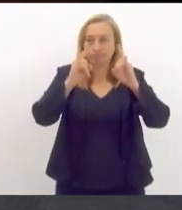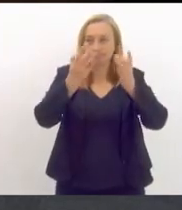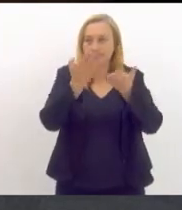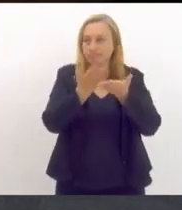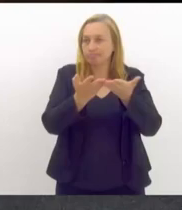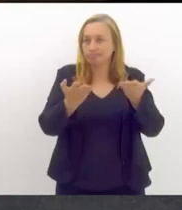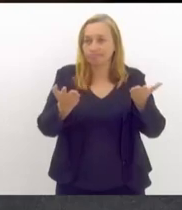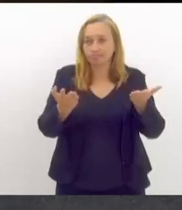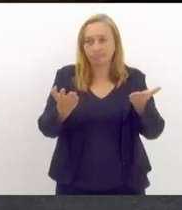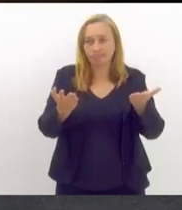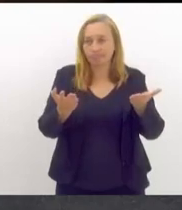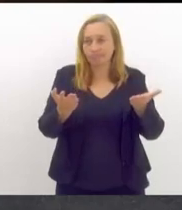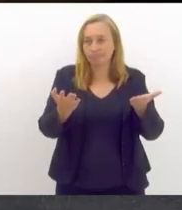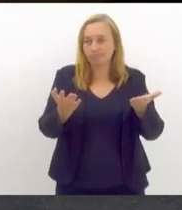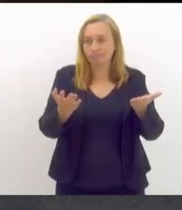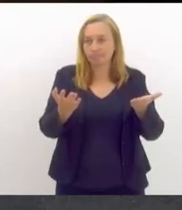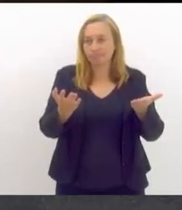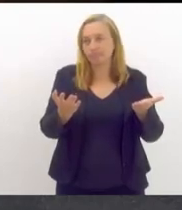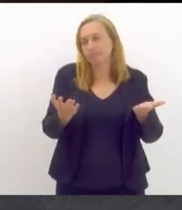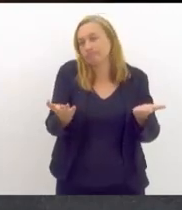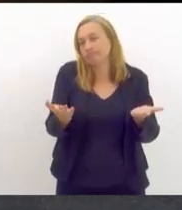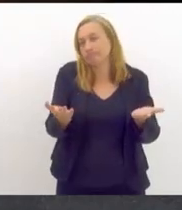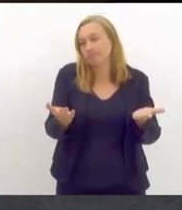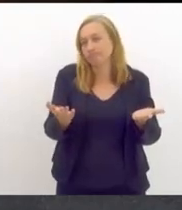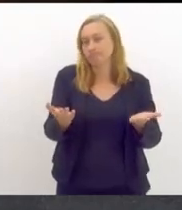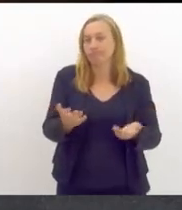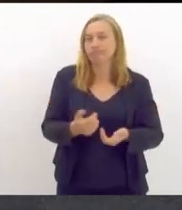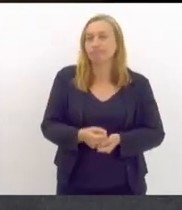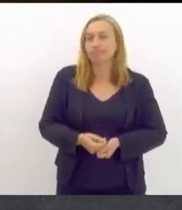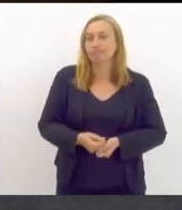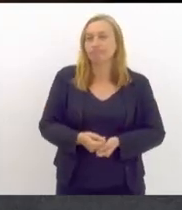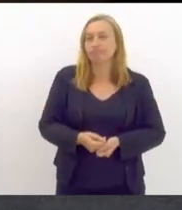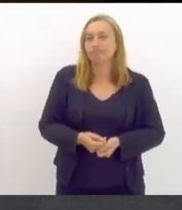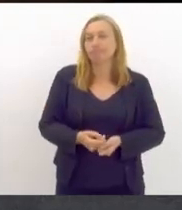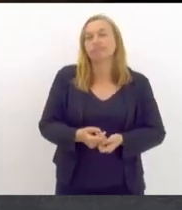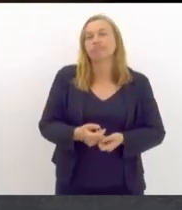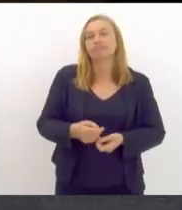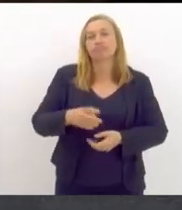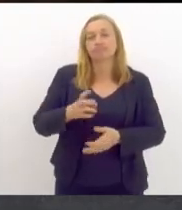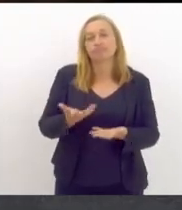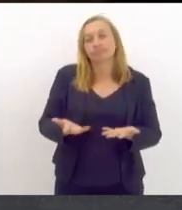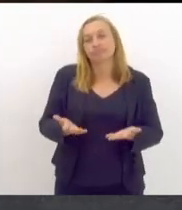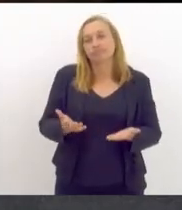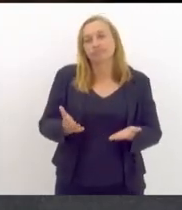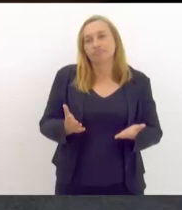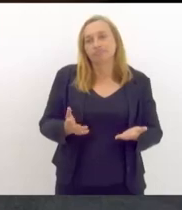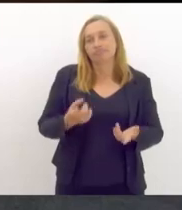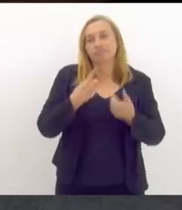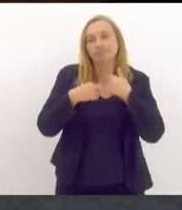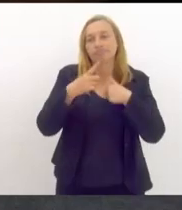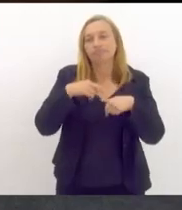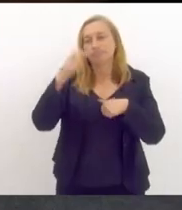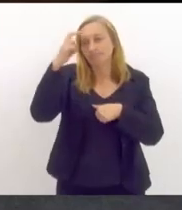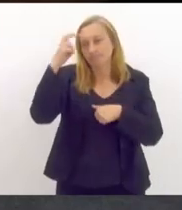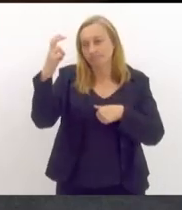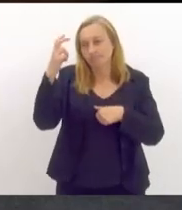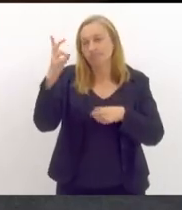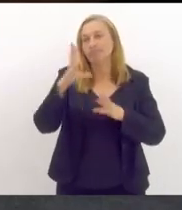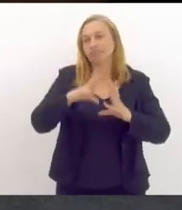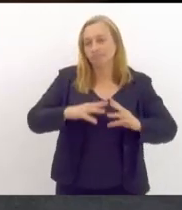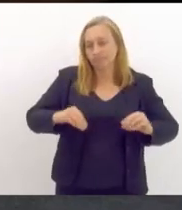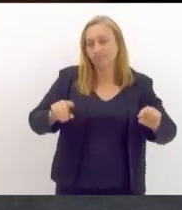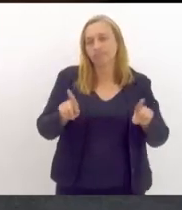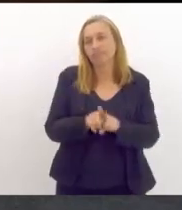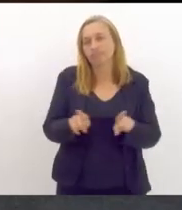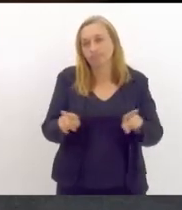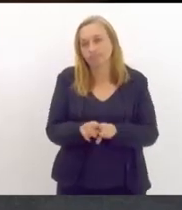e a perspectiva de resgatar a cultura e trazer cultura para o município para a população de Macaé vem se deteriorando ao mesmo tempo